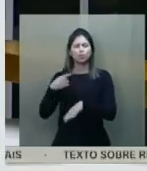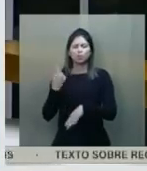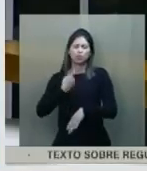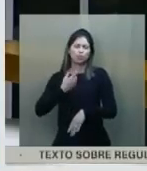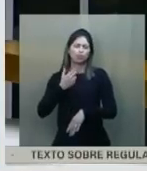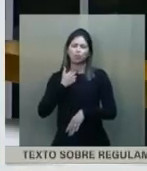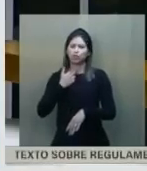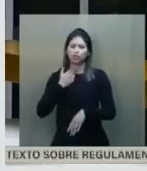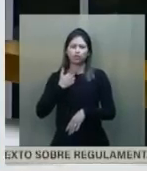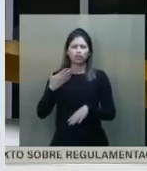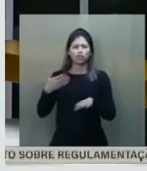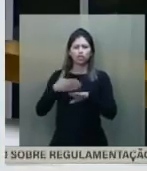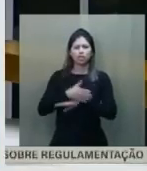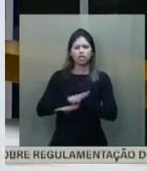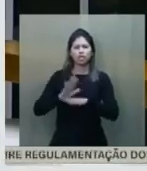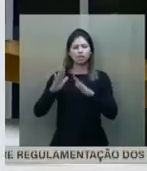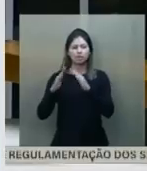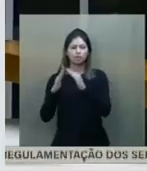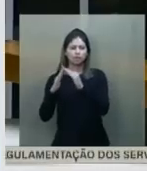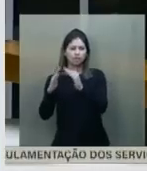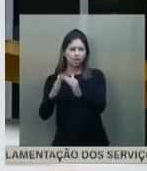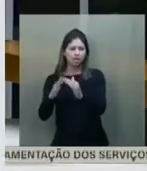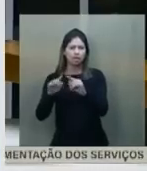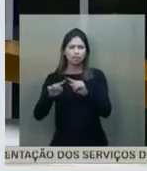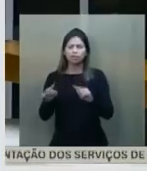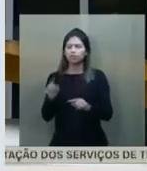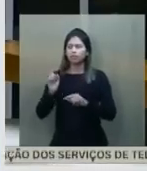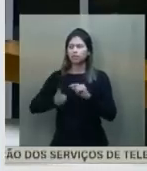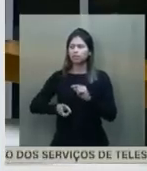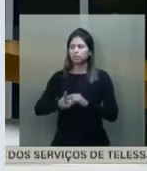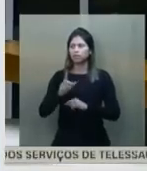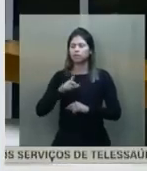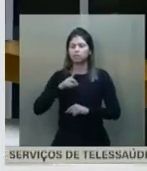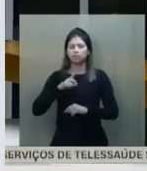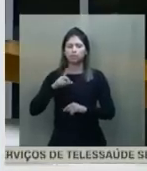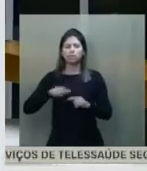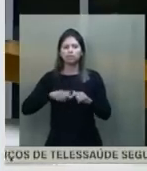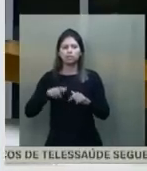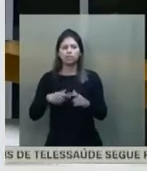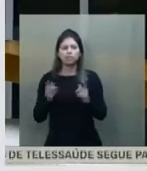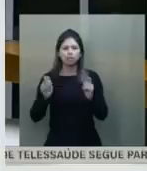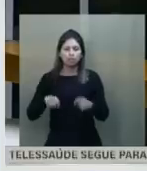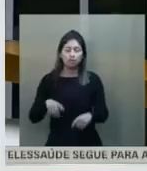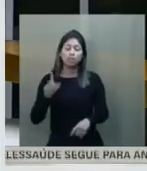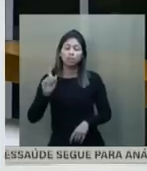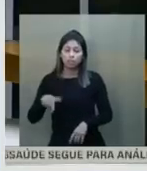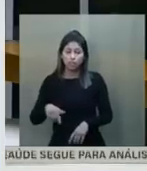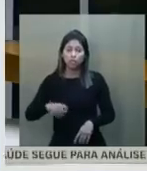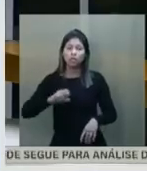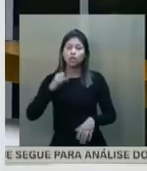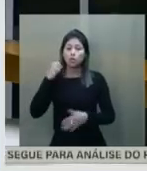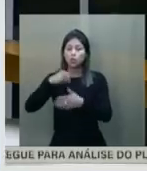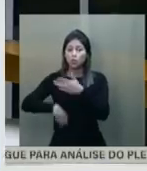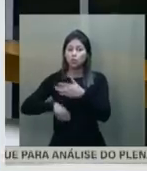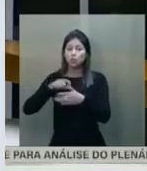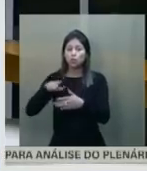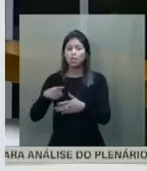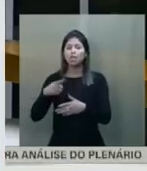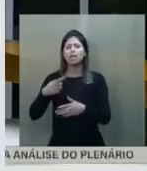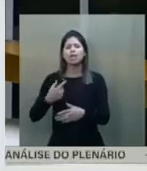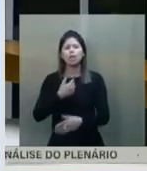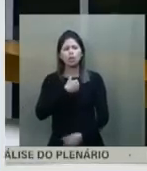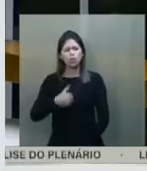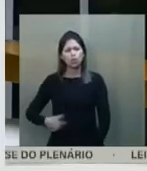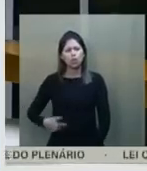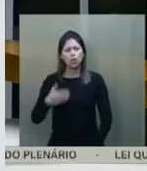pedir a aprovação dos projetos uma nova seção deve ser realizada na próxima sexta-feira para votação dos vetos remanescentes E